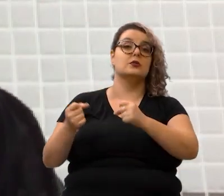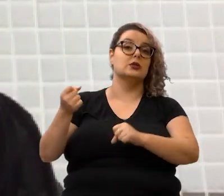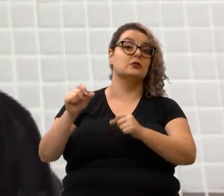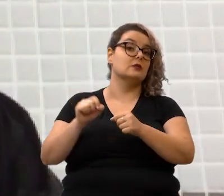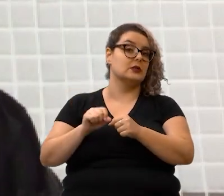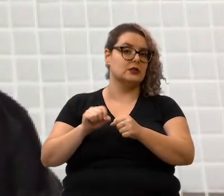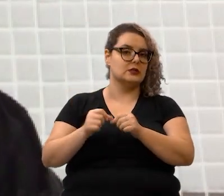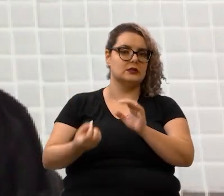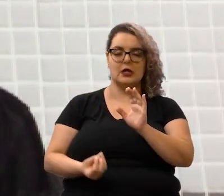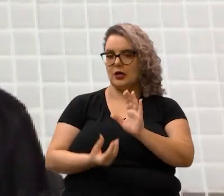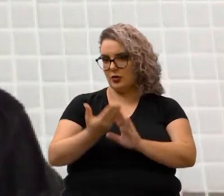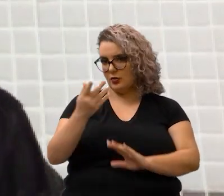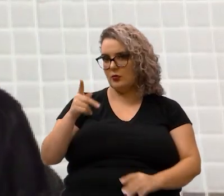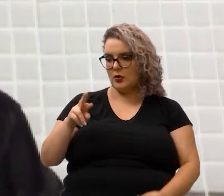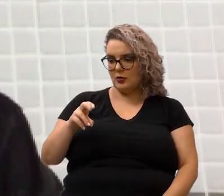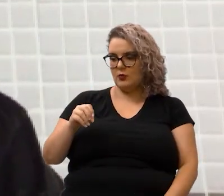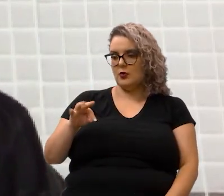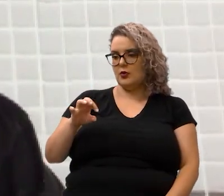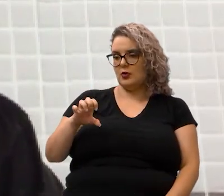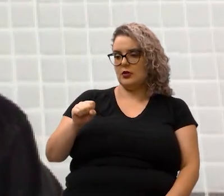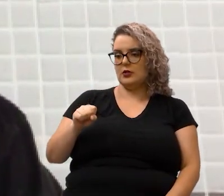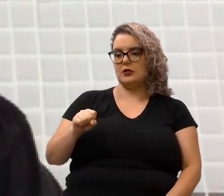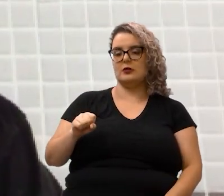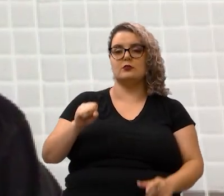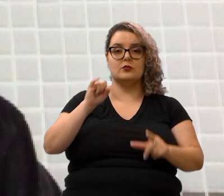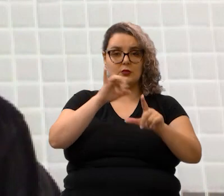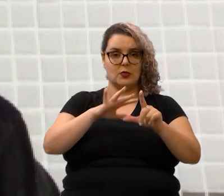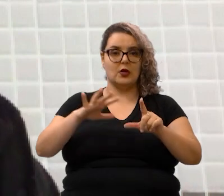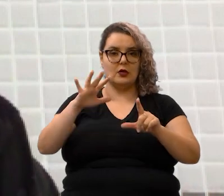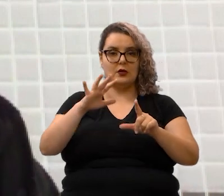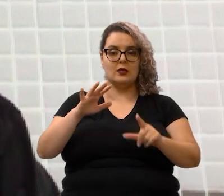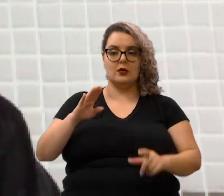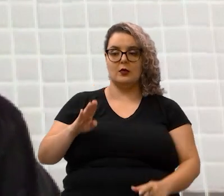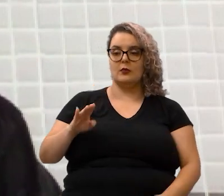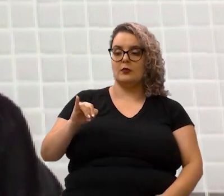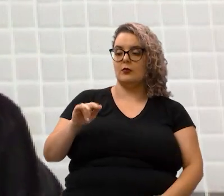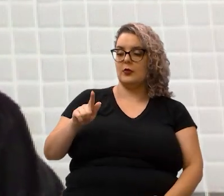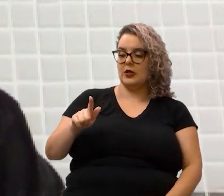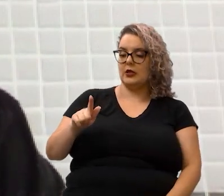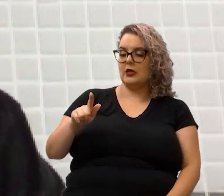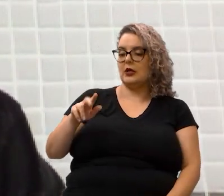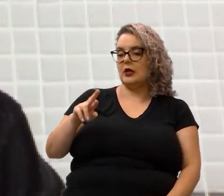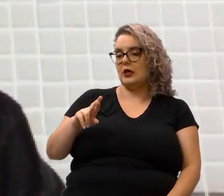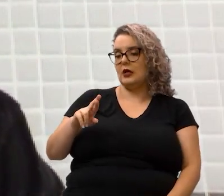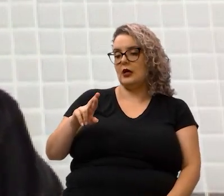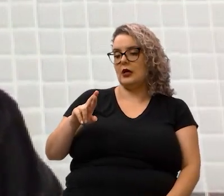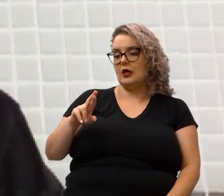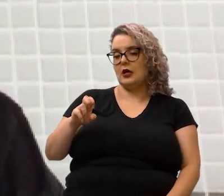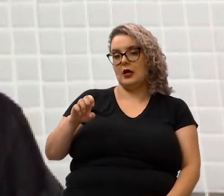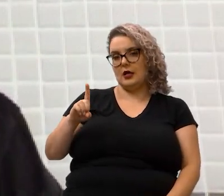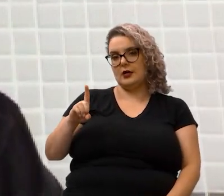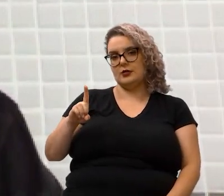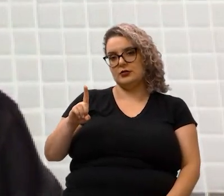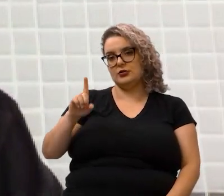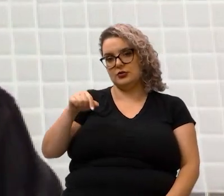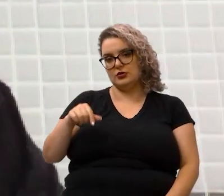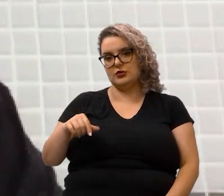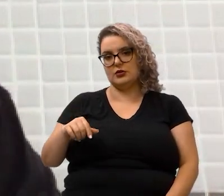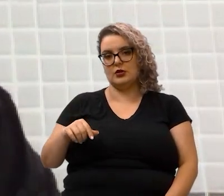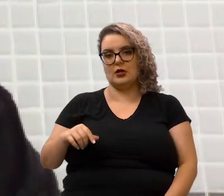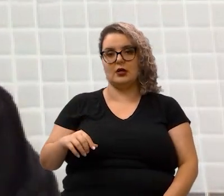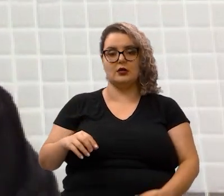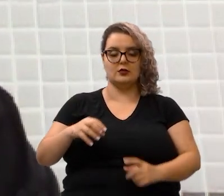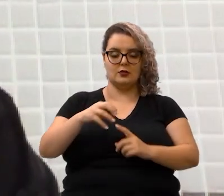indústria pegou e inventou uma prótese, que nós vamos ver agora aí, né, nessa figura, que chama Big Head, né? Big Head é uma prótese